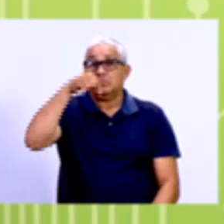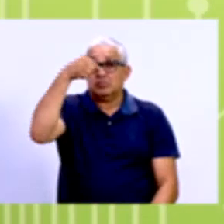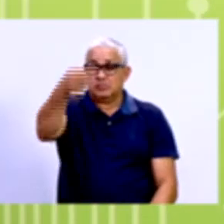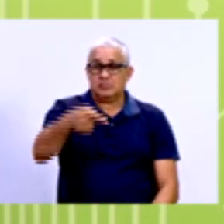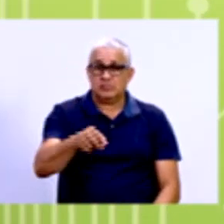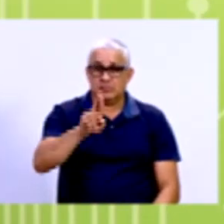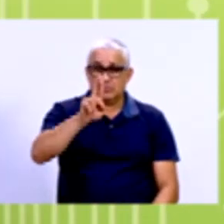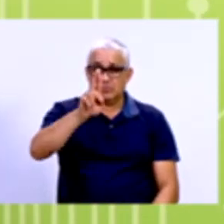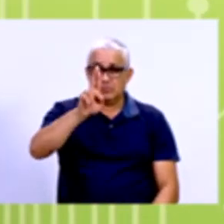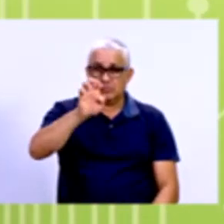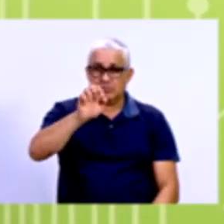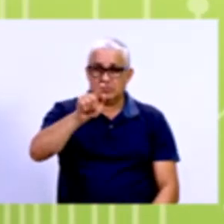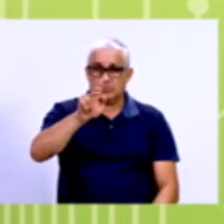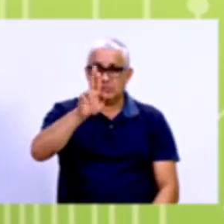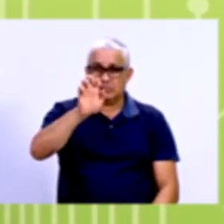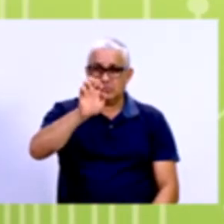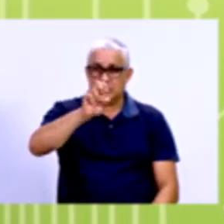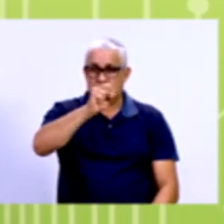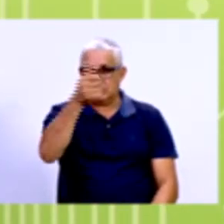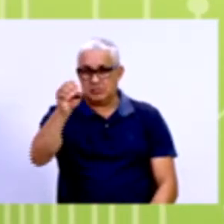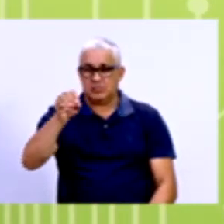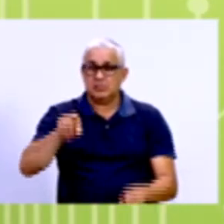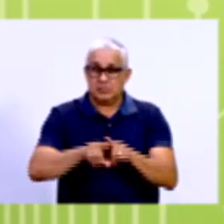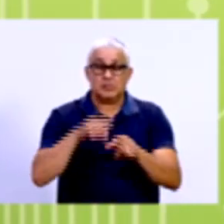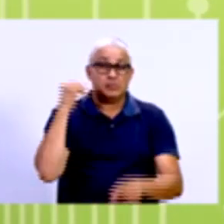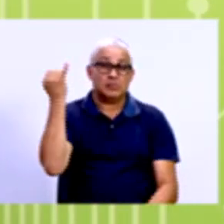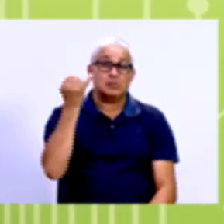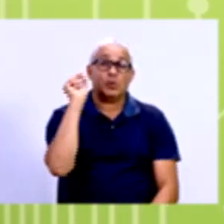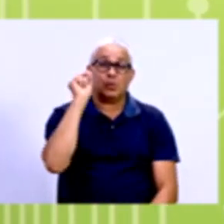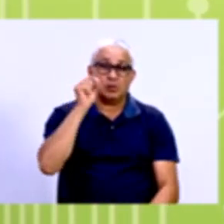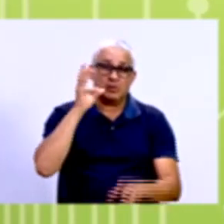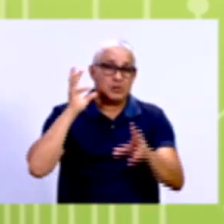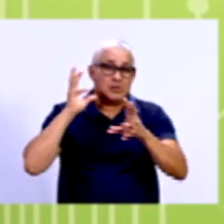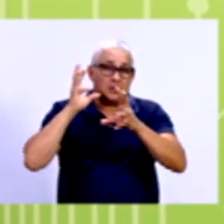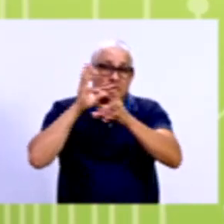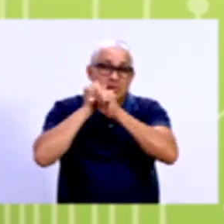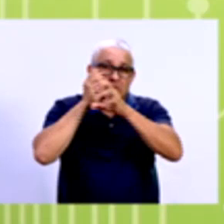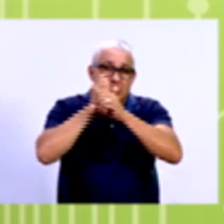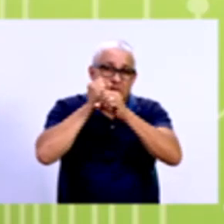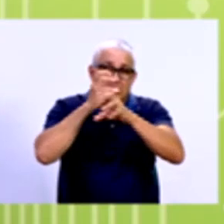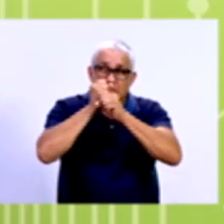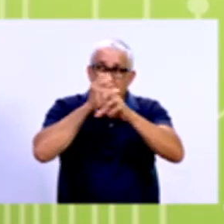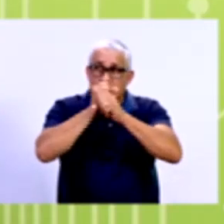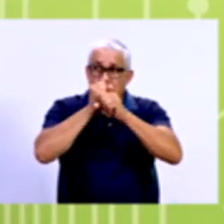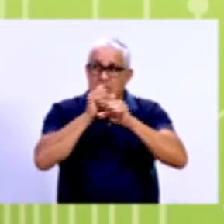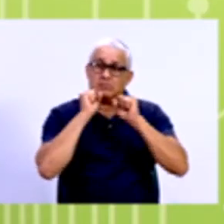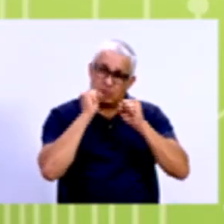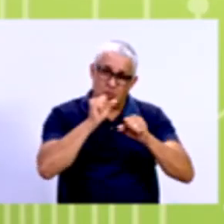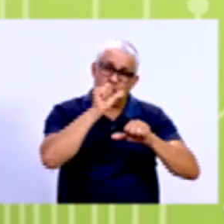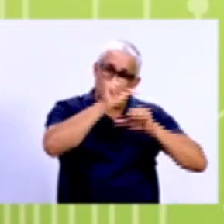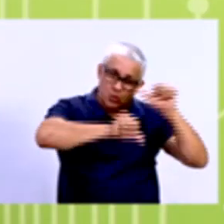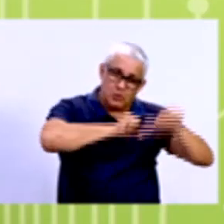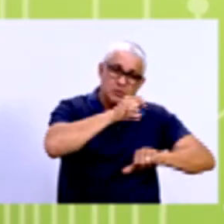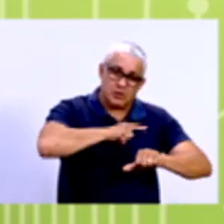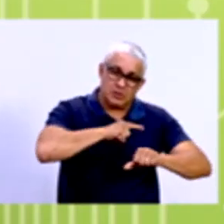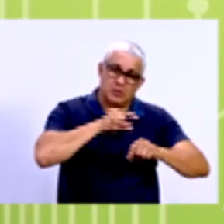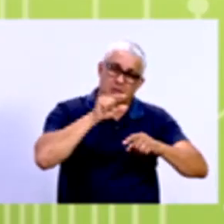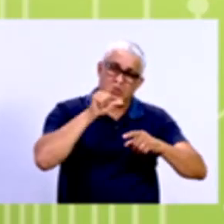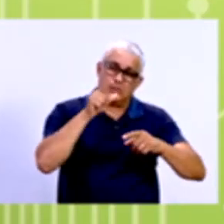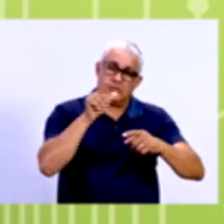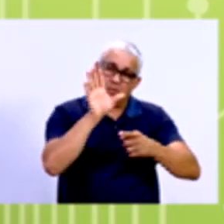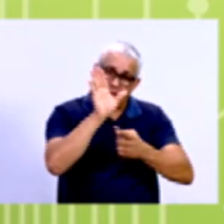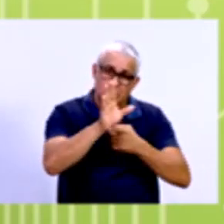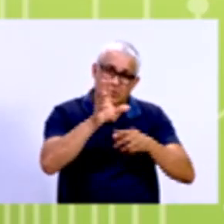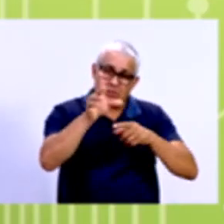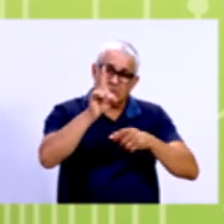de regressão, a gente viu a importância também de fazer aqueles cálculos e ver lá na frente, eu posso mudar, eu tenho uma amostra com poucos, mas depois